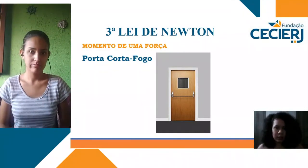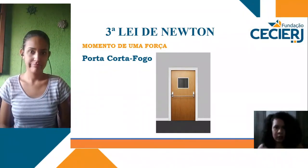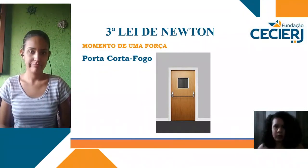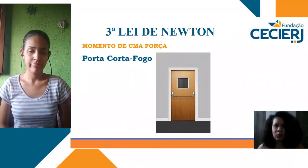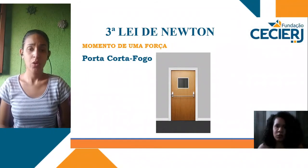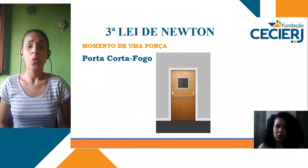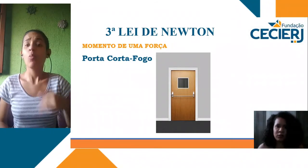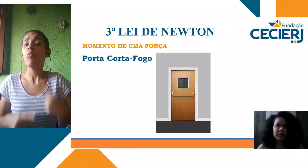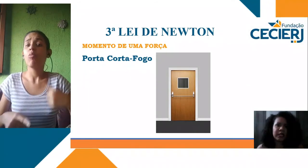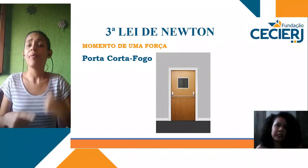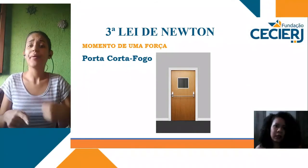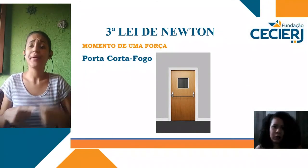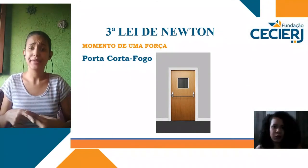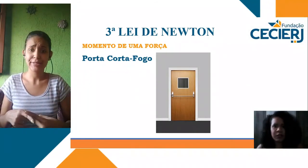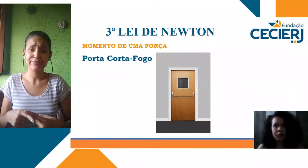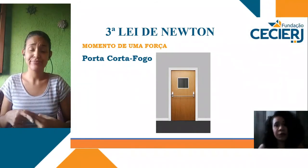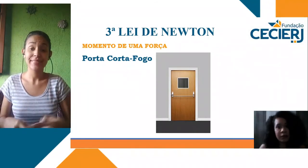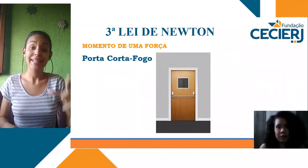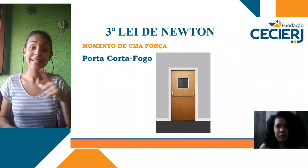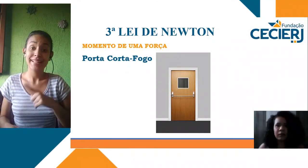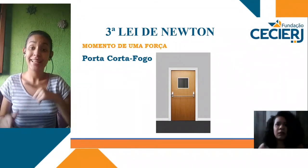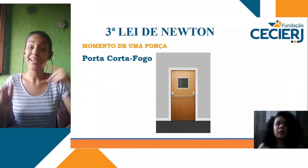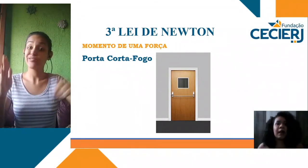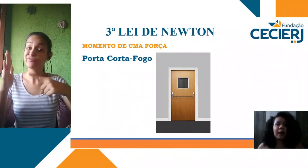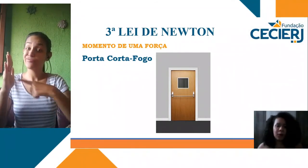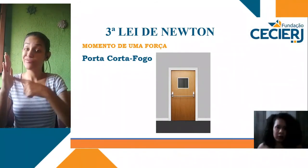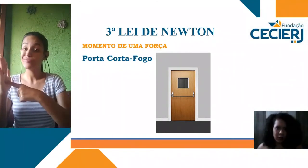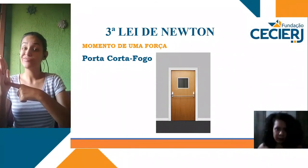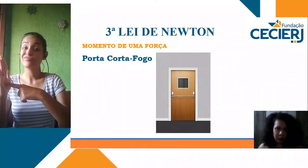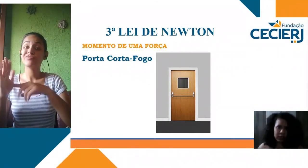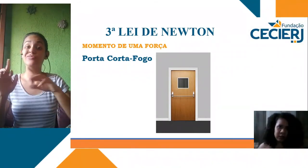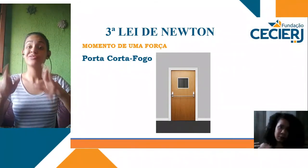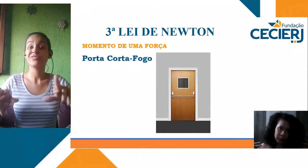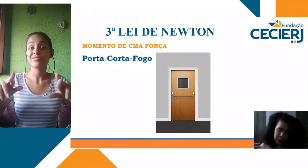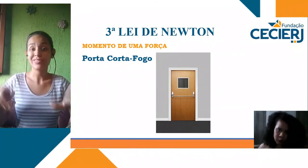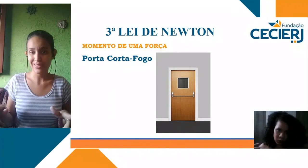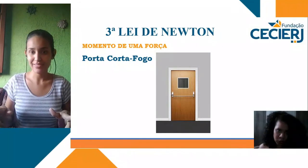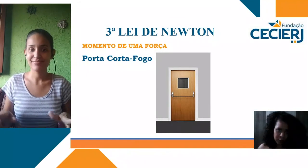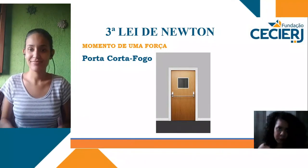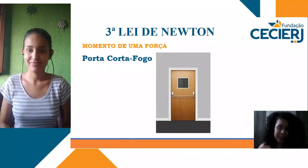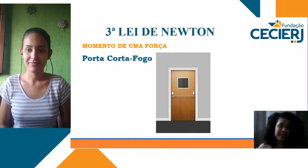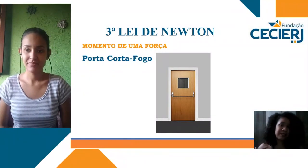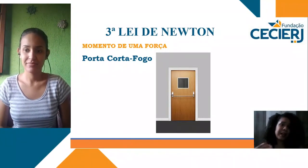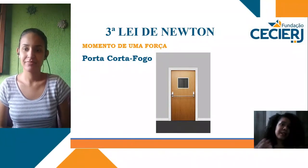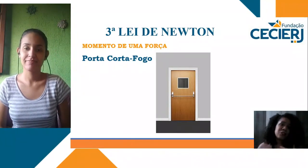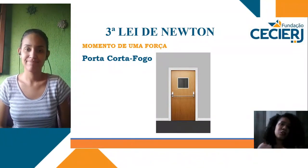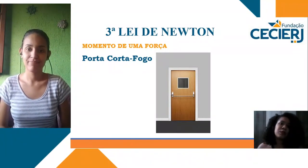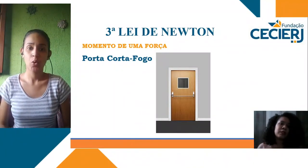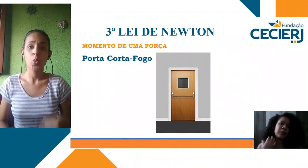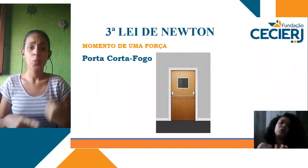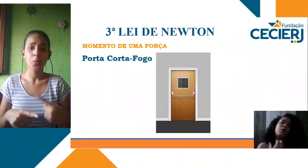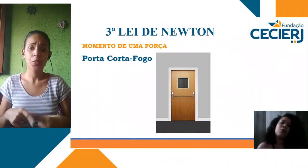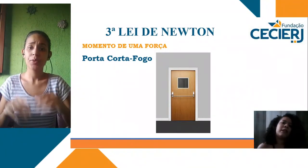As portas geralmente têm objetivo de vedação, de segurança. A porta corta-fogo, ela também tem esse objetivo, mas ela, além